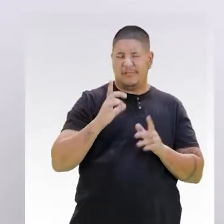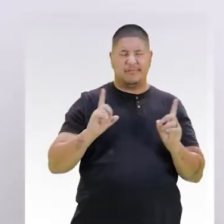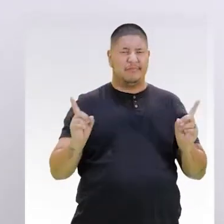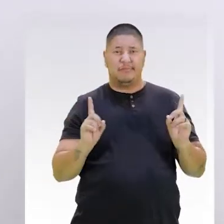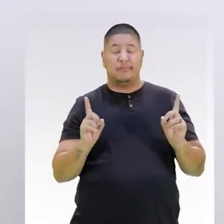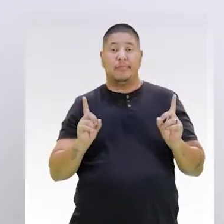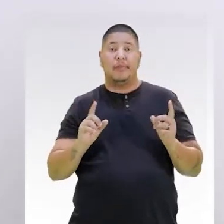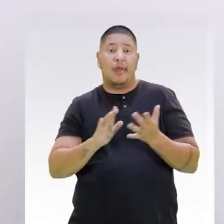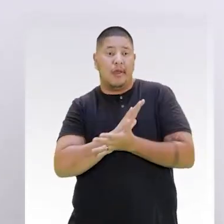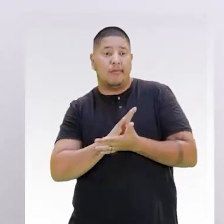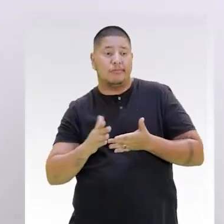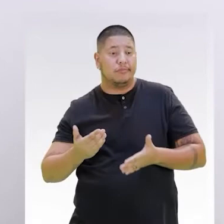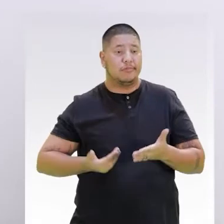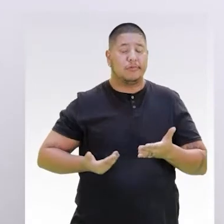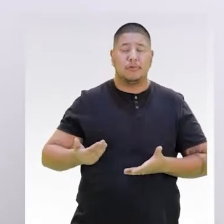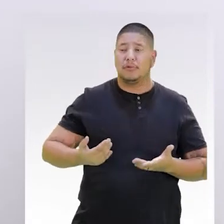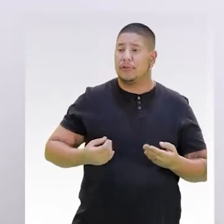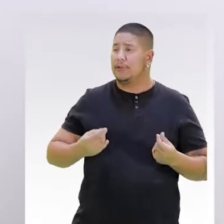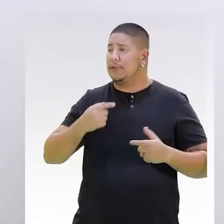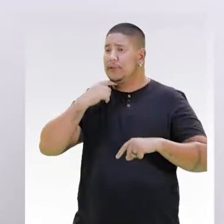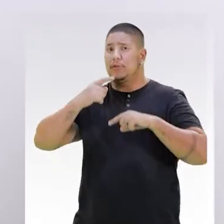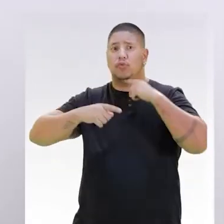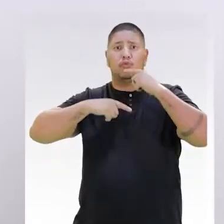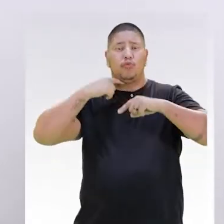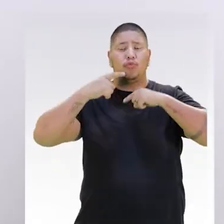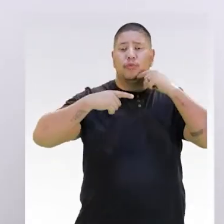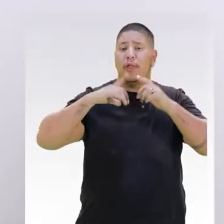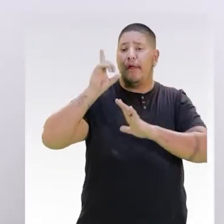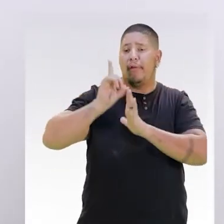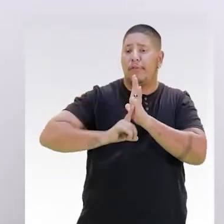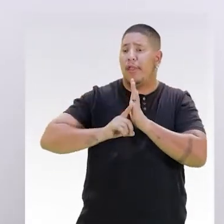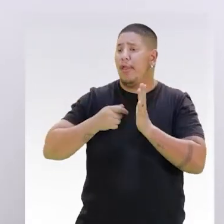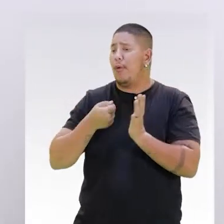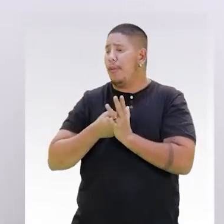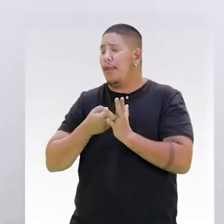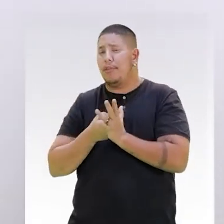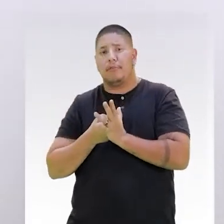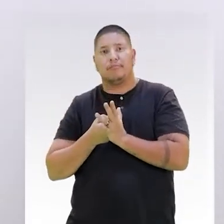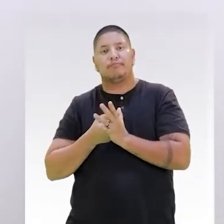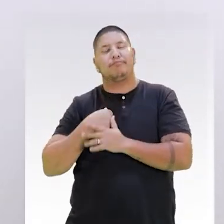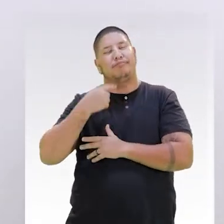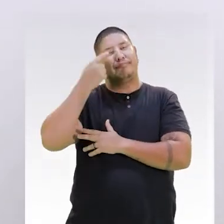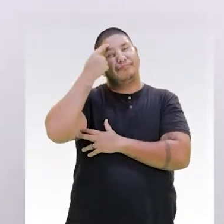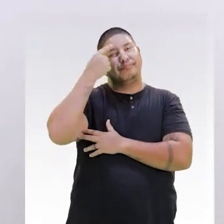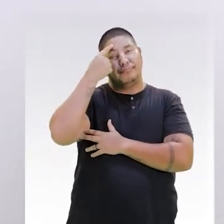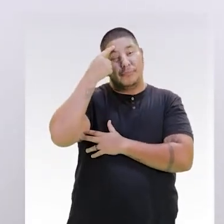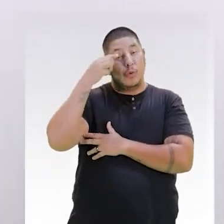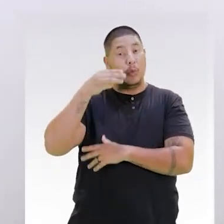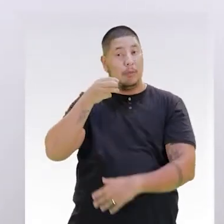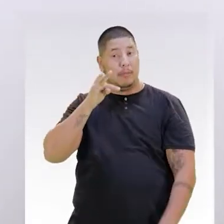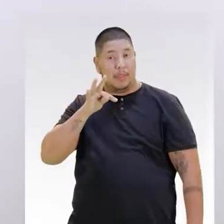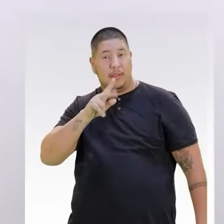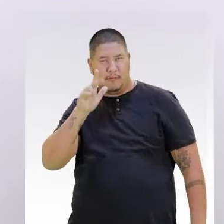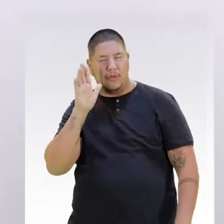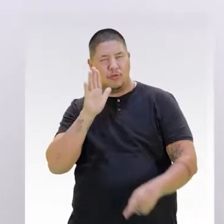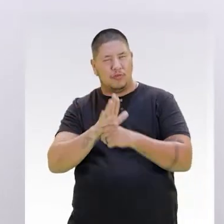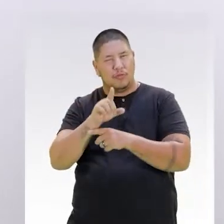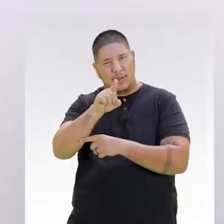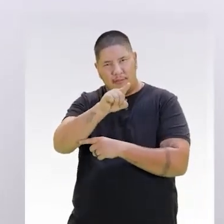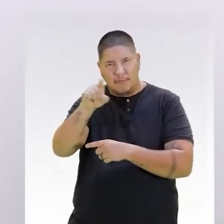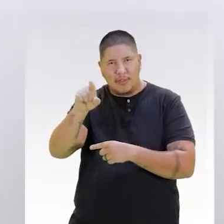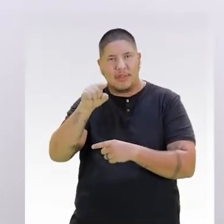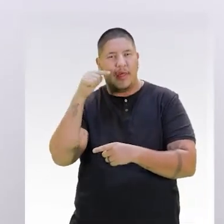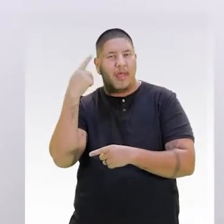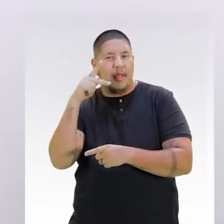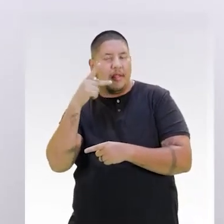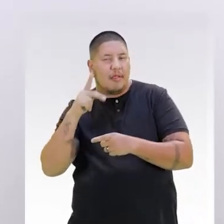fáceis. Muitos trabalhadores ficam em dúvida sobre seus direitos e deveres. Pensando nisso, o MPT vai te ajudar nessa